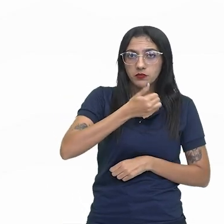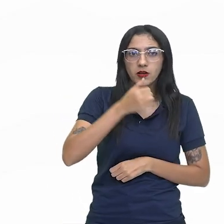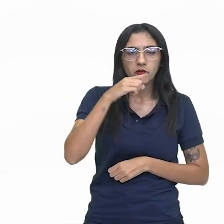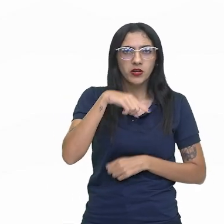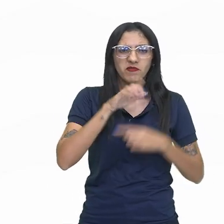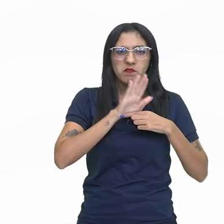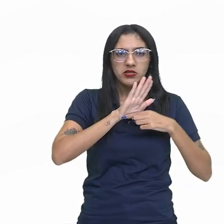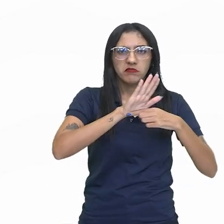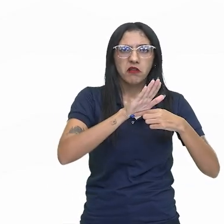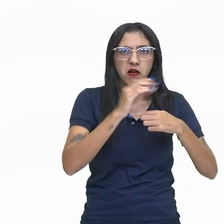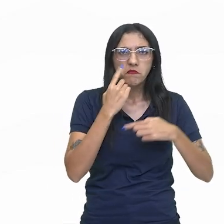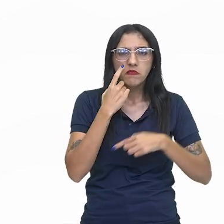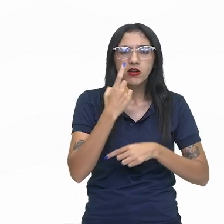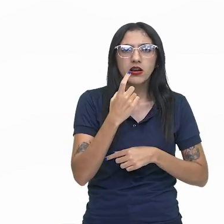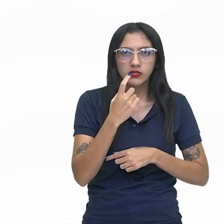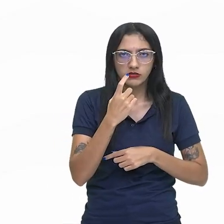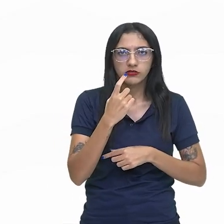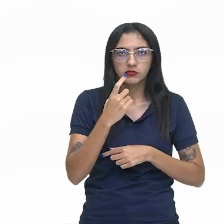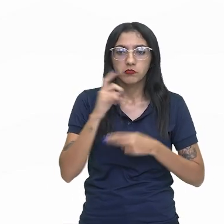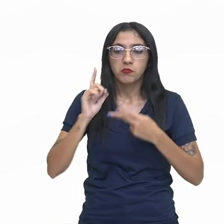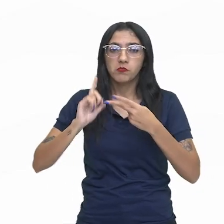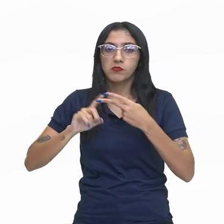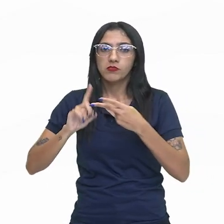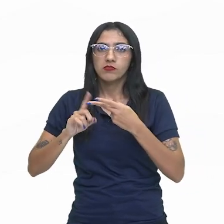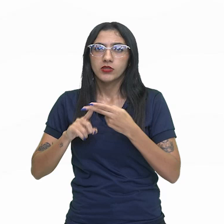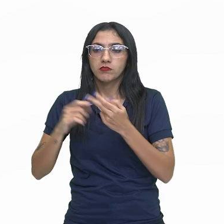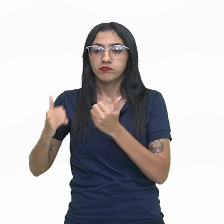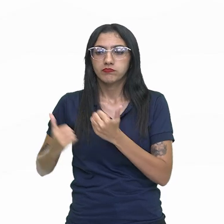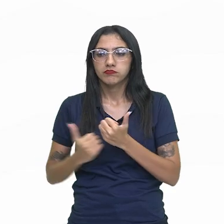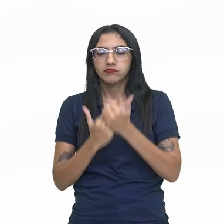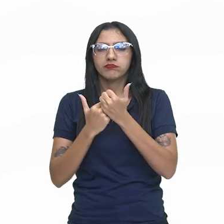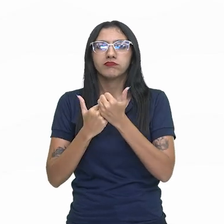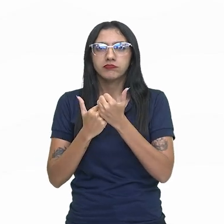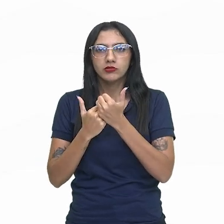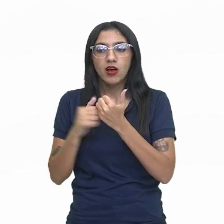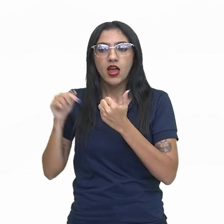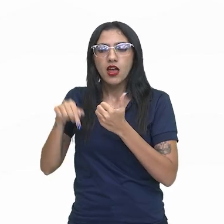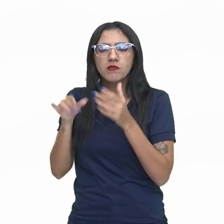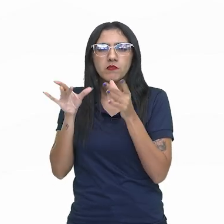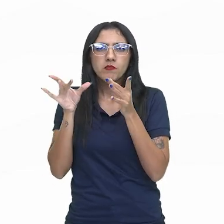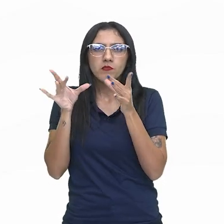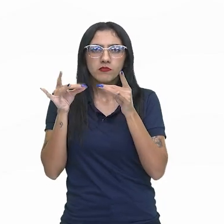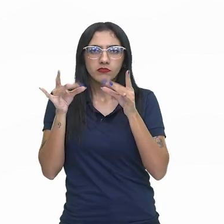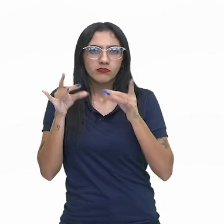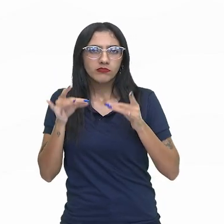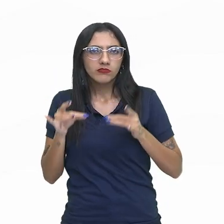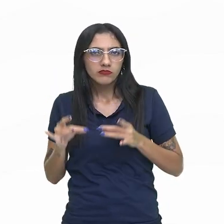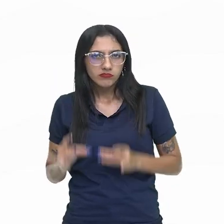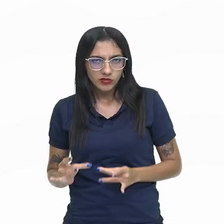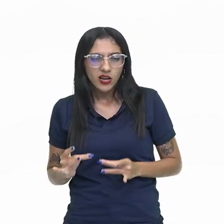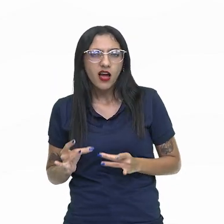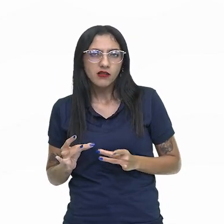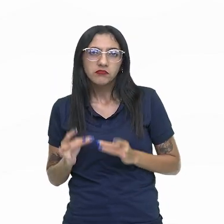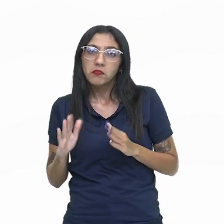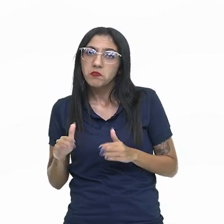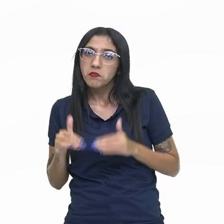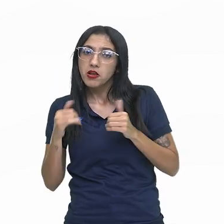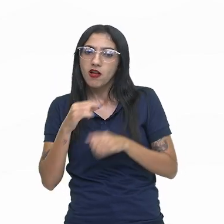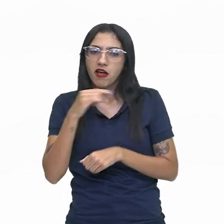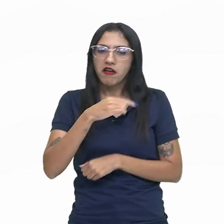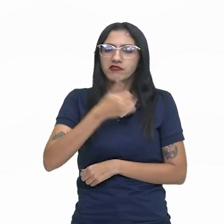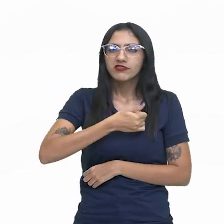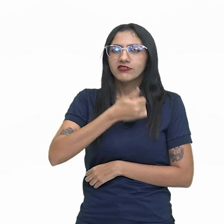geral, e eu tenho o subtítulo que vai especificar mais com mais detalhes sobre